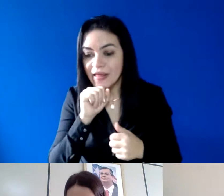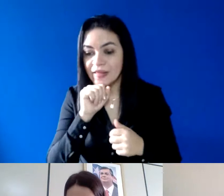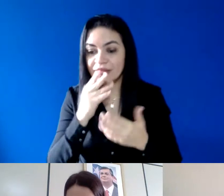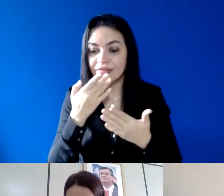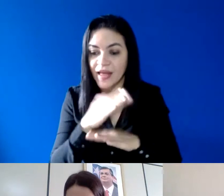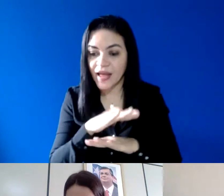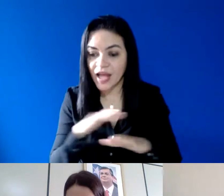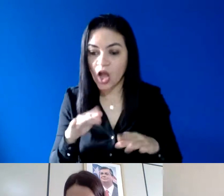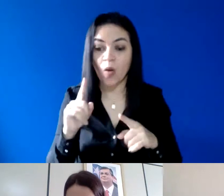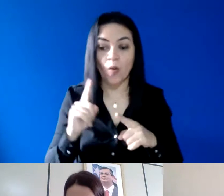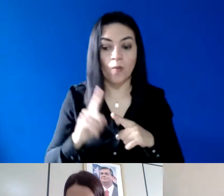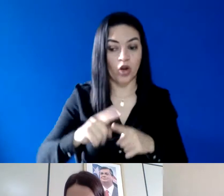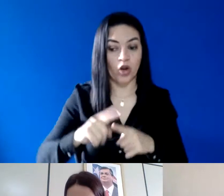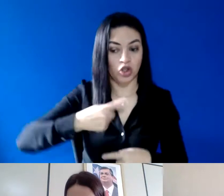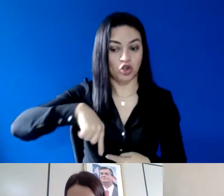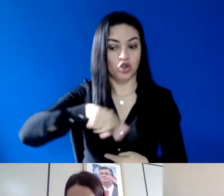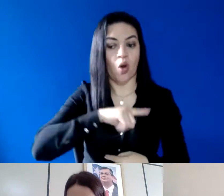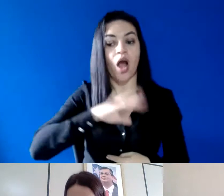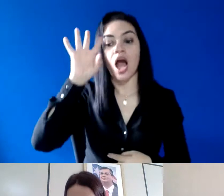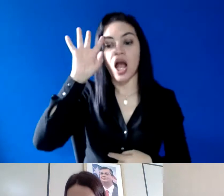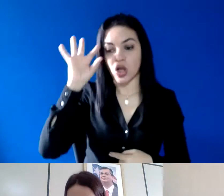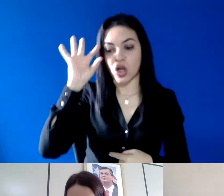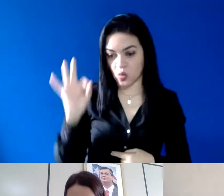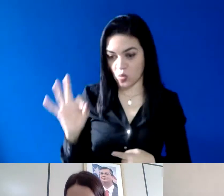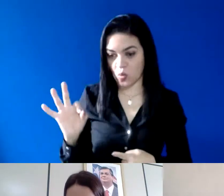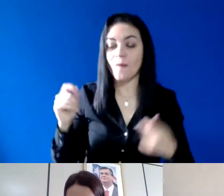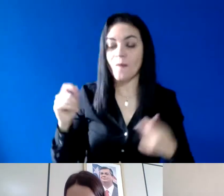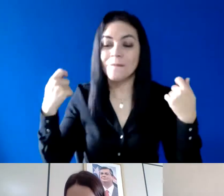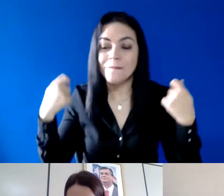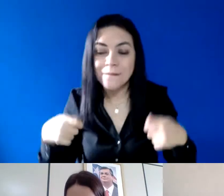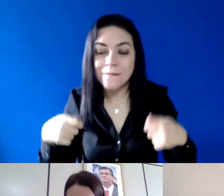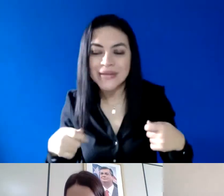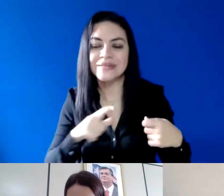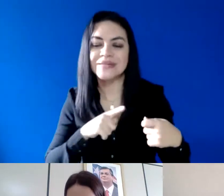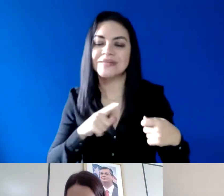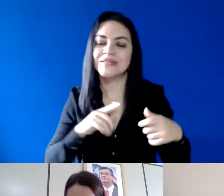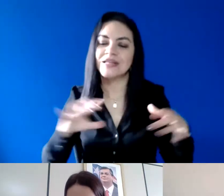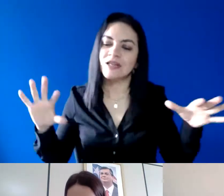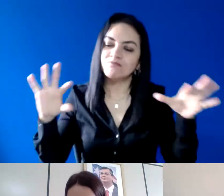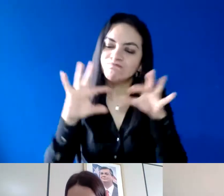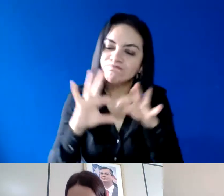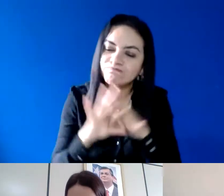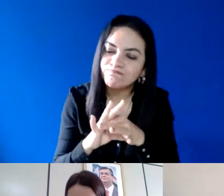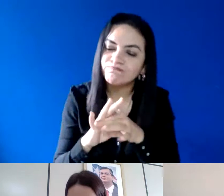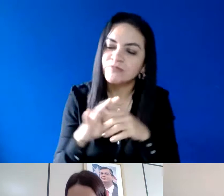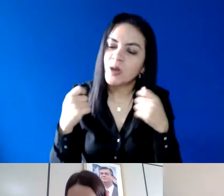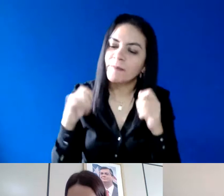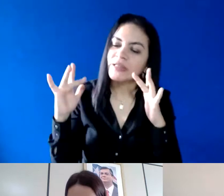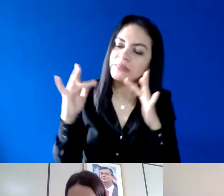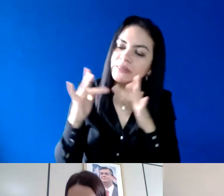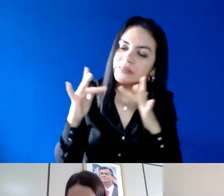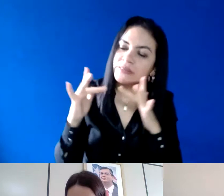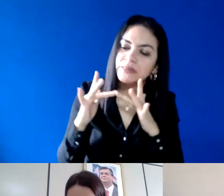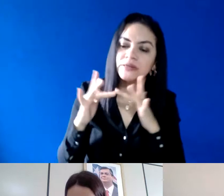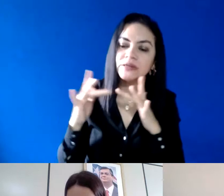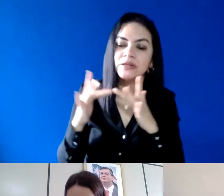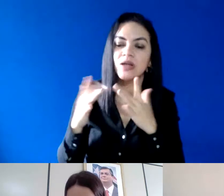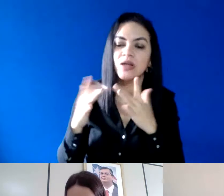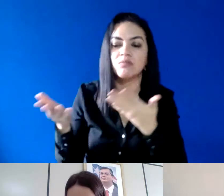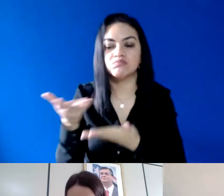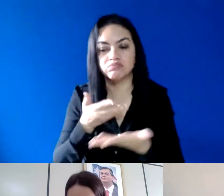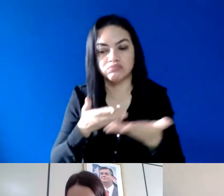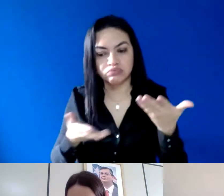essa linha de cuidado ela precisa ter uma sinergia, ela precisa se conversar, né?